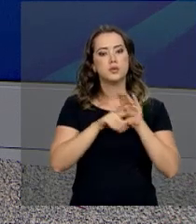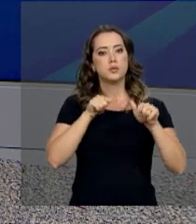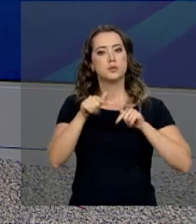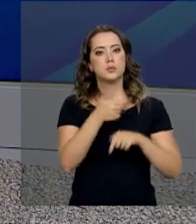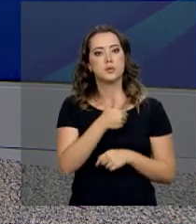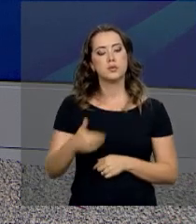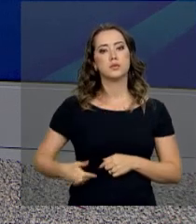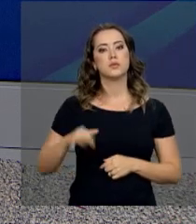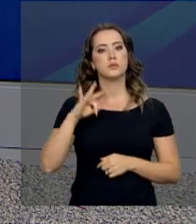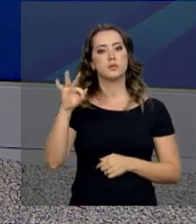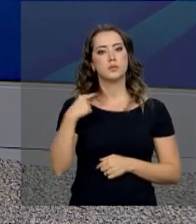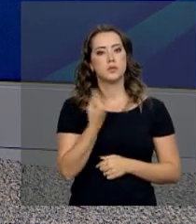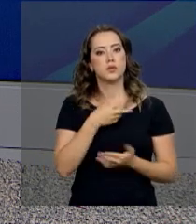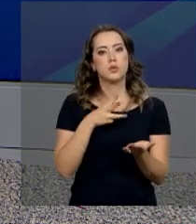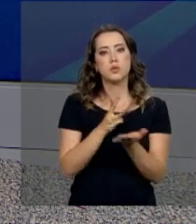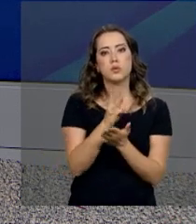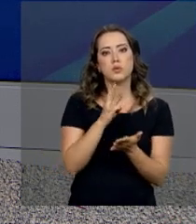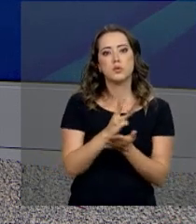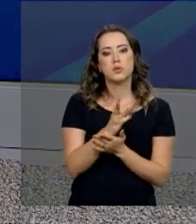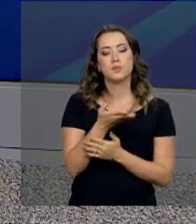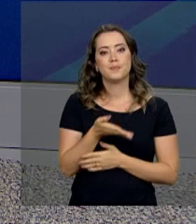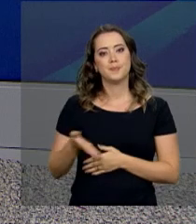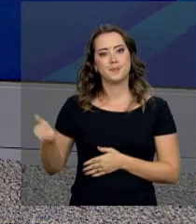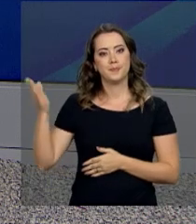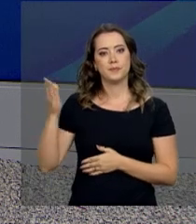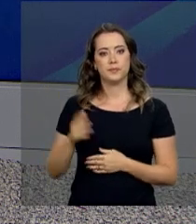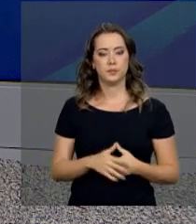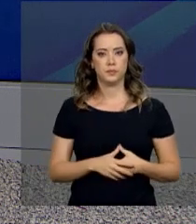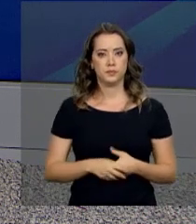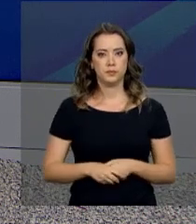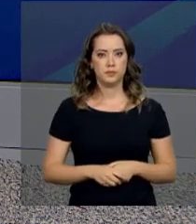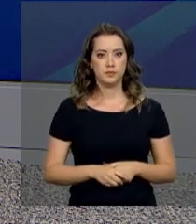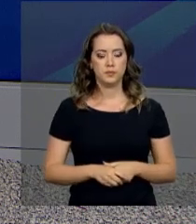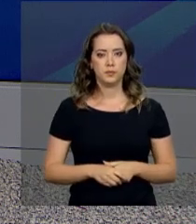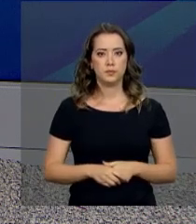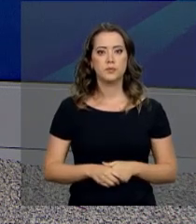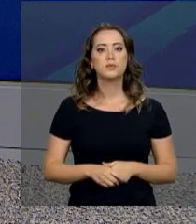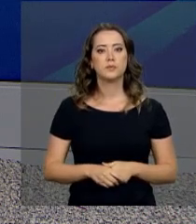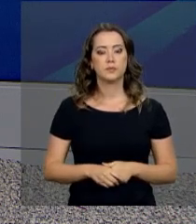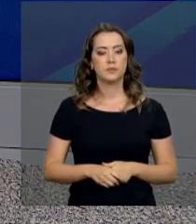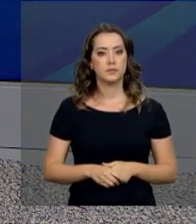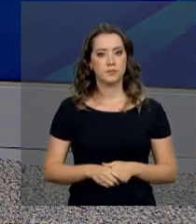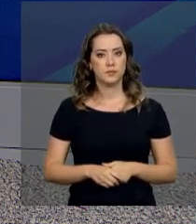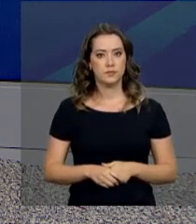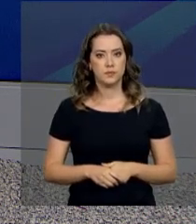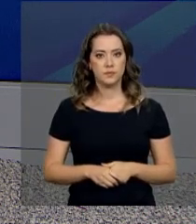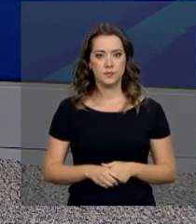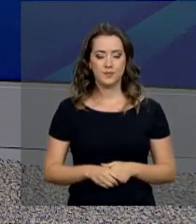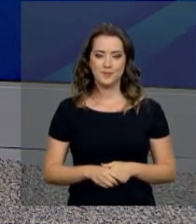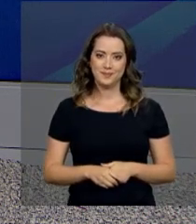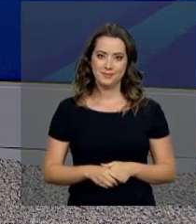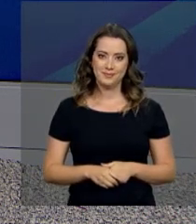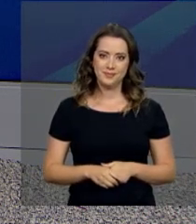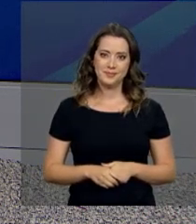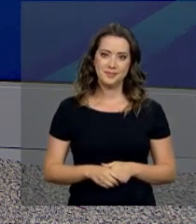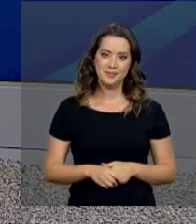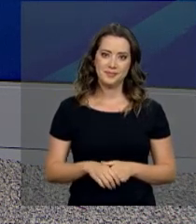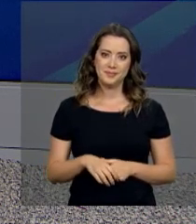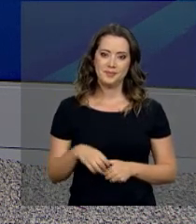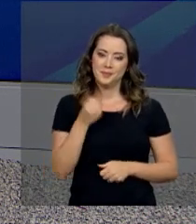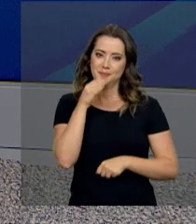governo federal para o nosso WhatsApp. Anote aí o número. o 619-9359-5084.